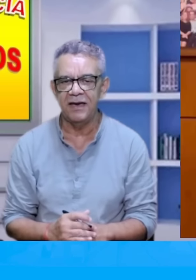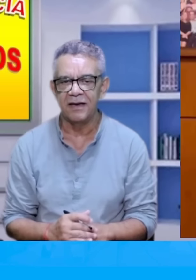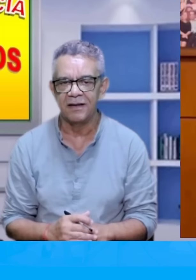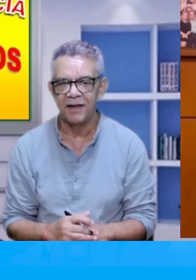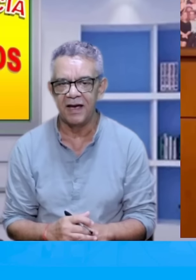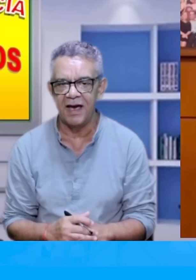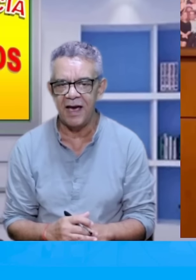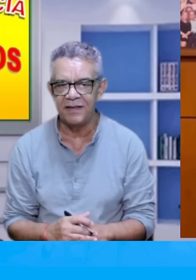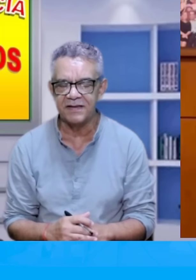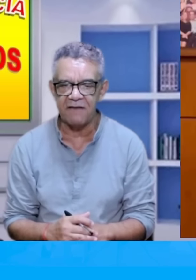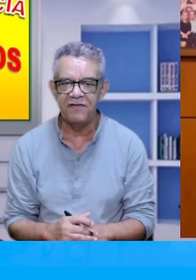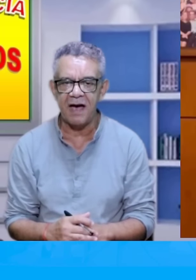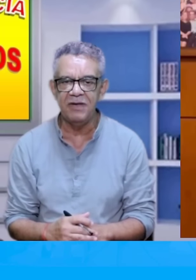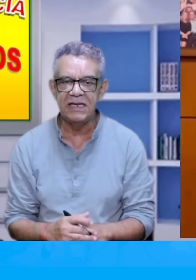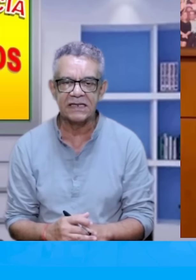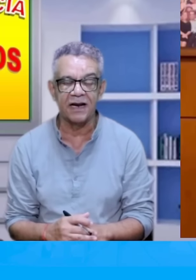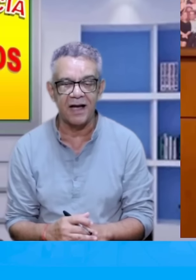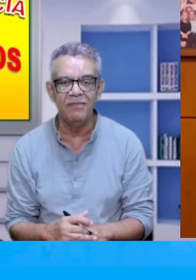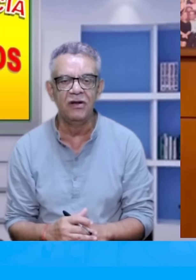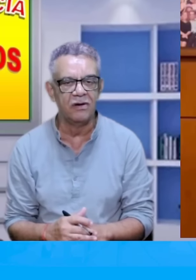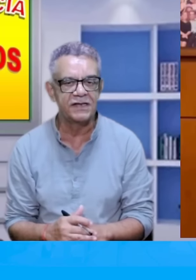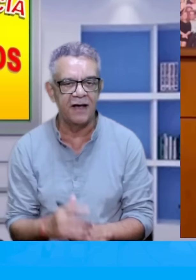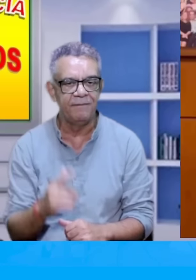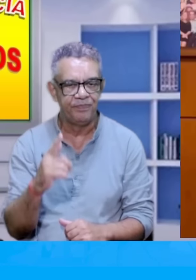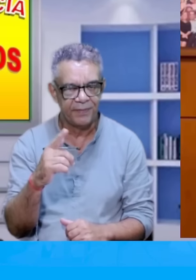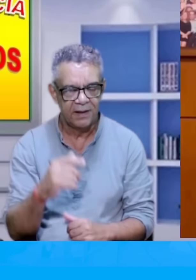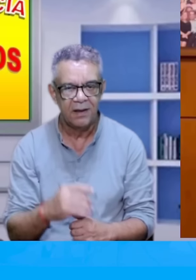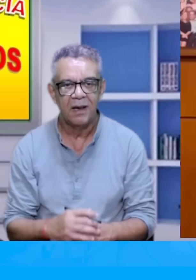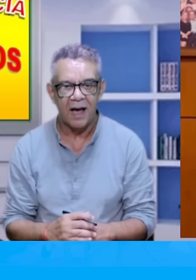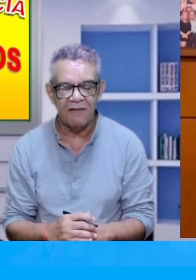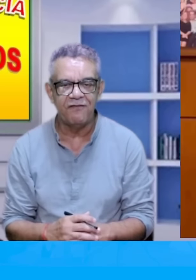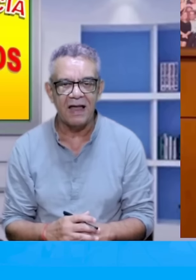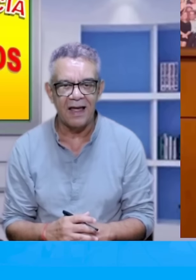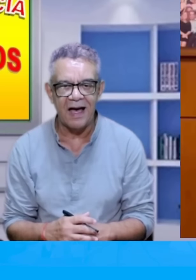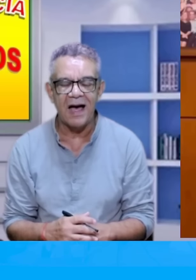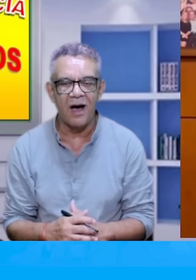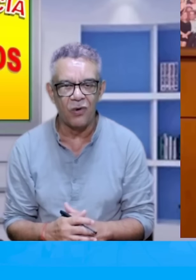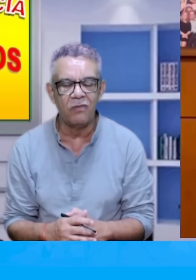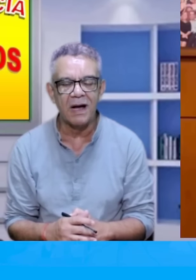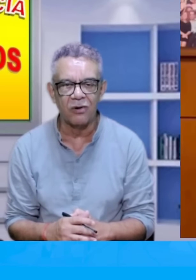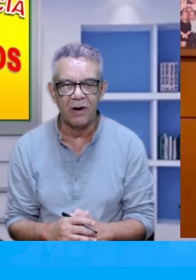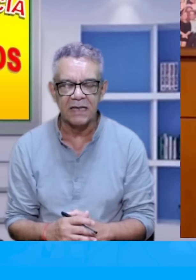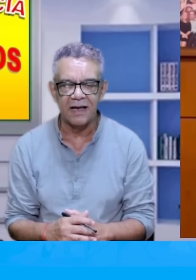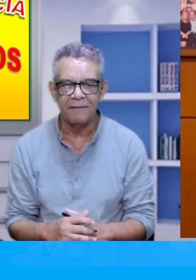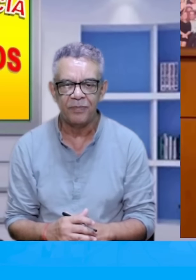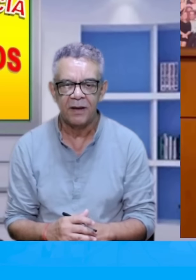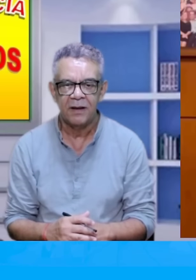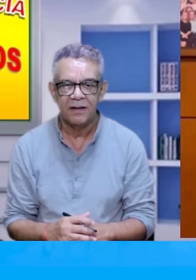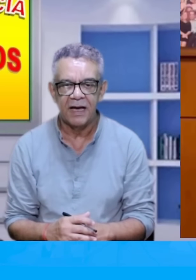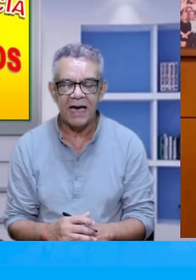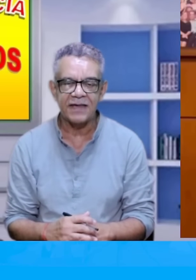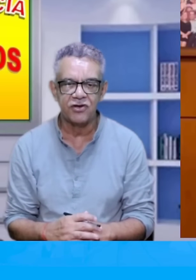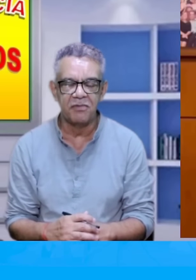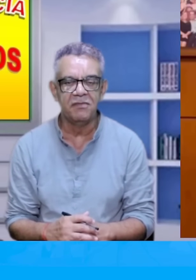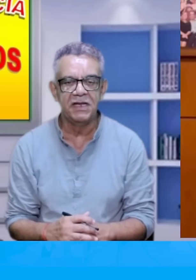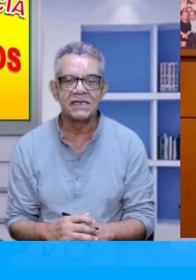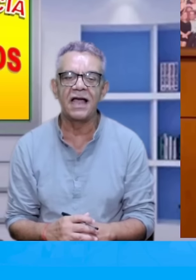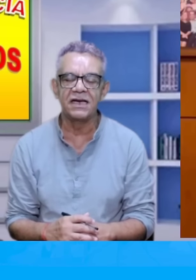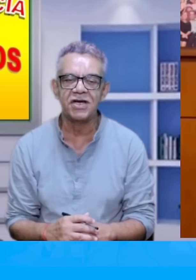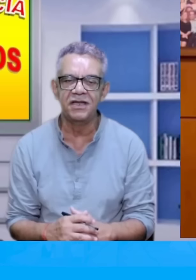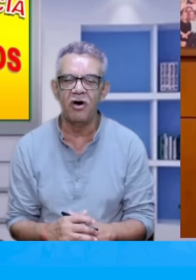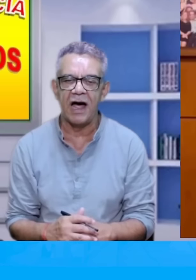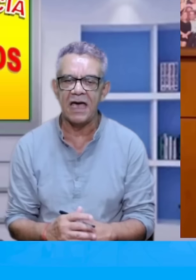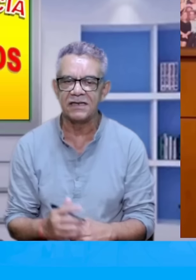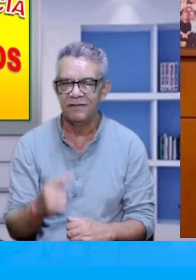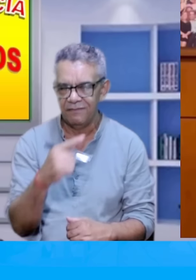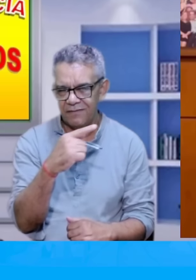também, né, desafiar a ministra Carmen Lúcia a falar alguma coisa, né, sobre o ministro